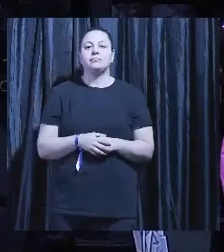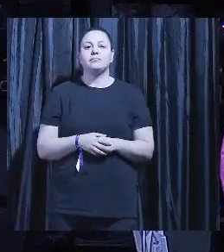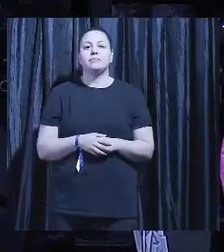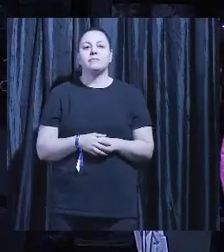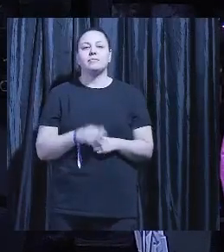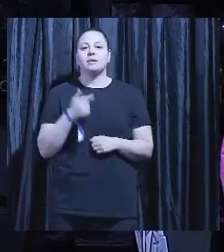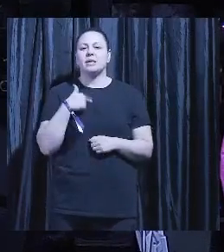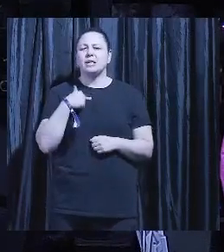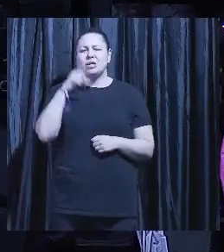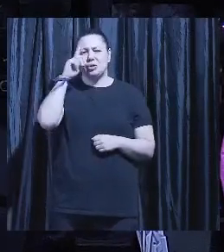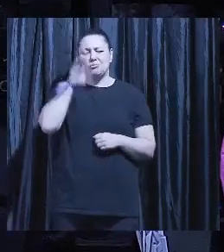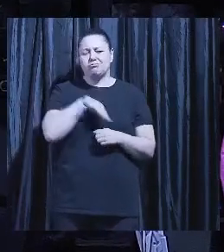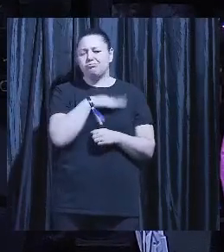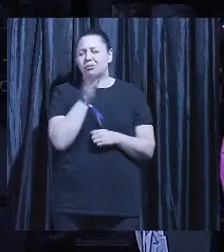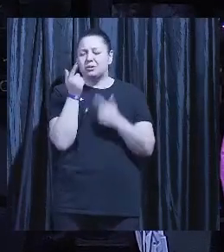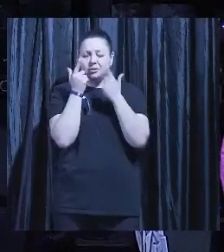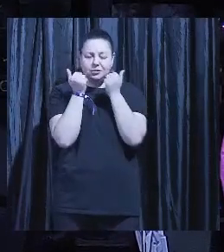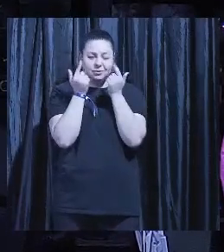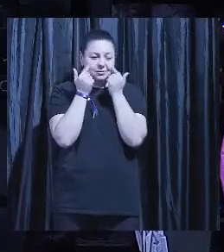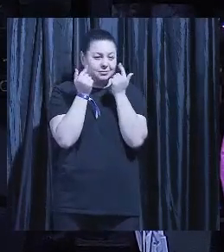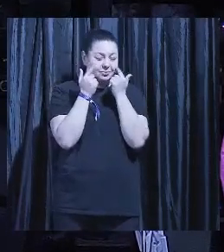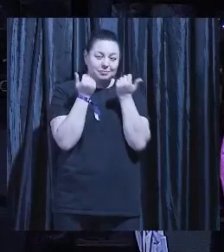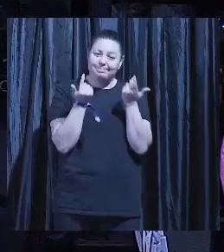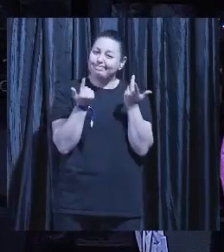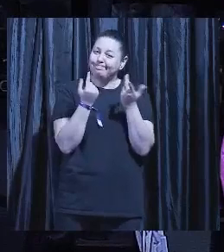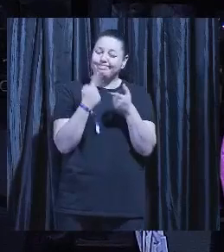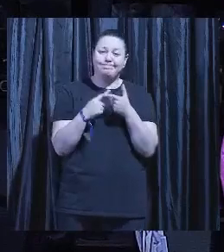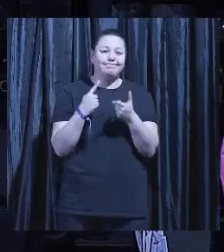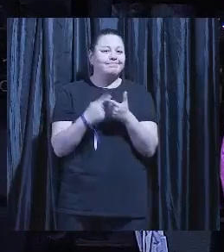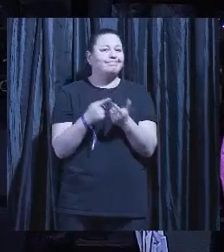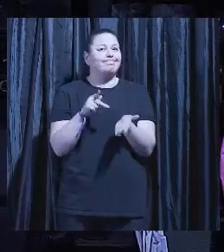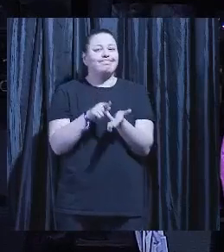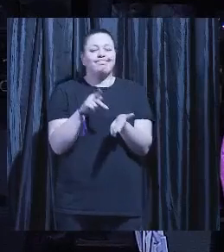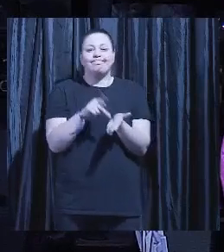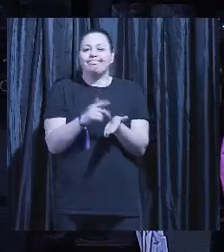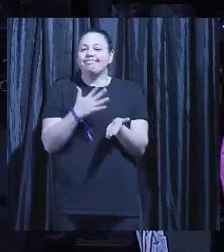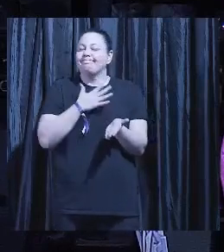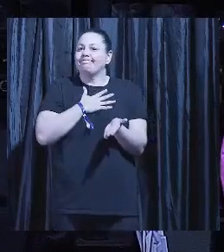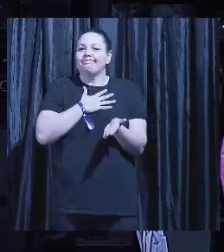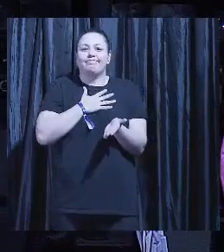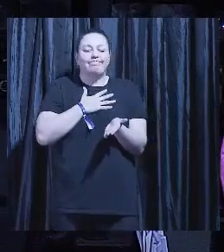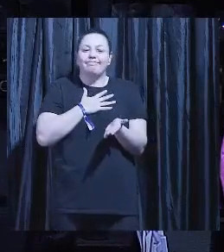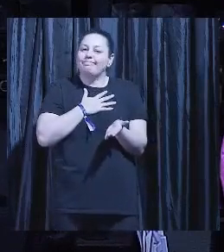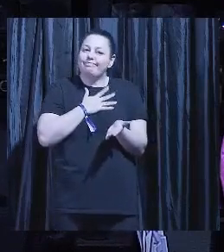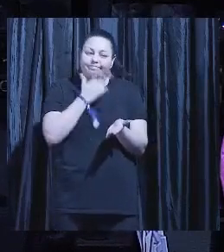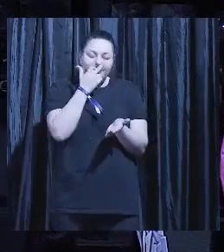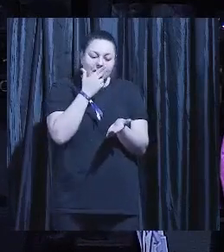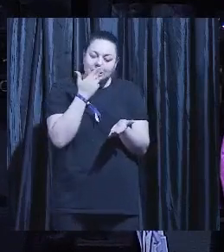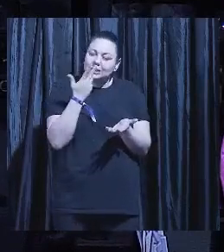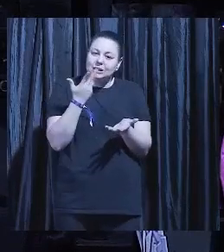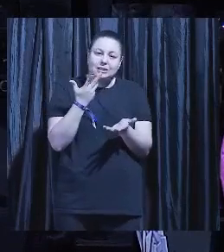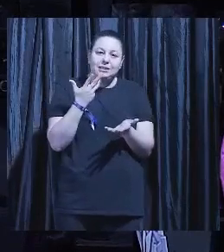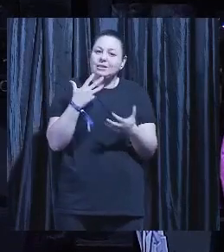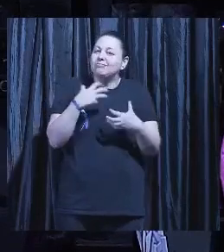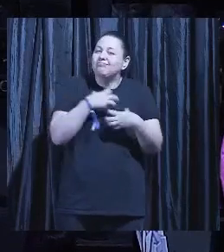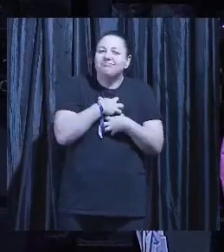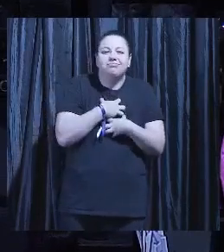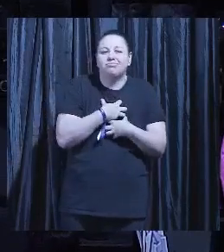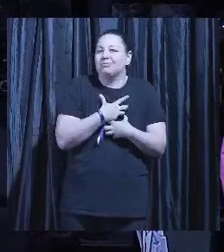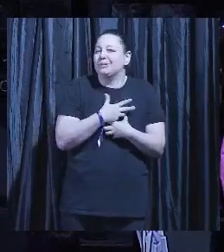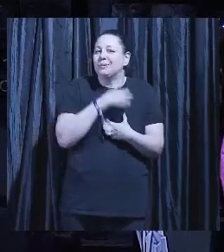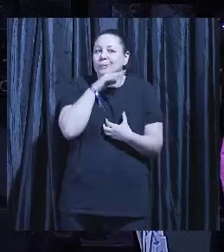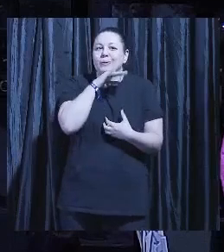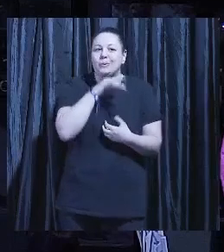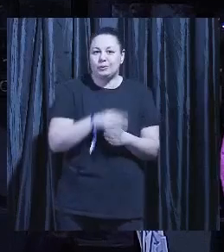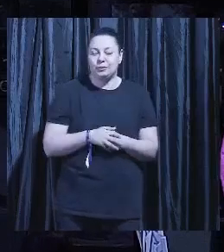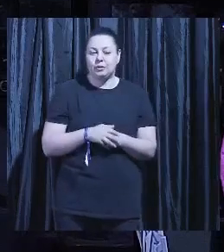Passei meu dia chorando, tá, gente? Porque, de verdade, meu mundo, ele caiu ali naquele dia. Só que